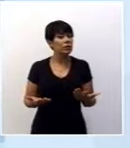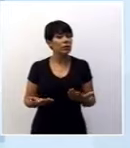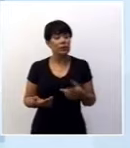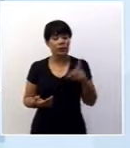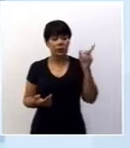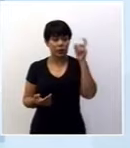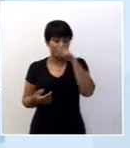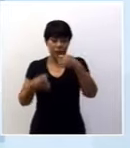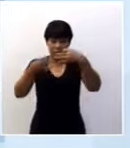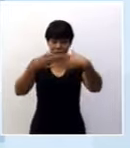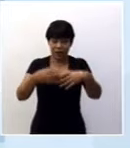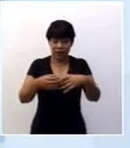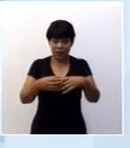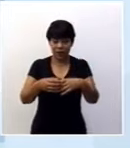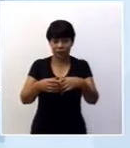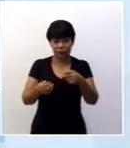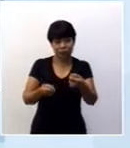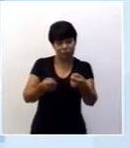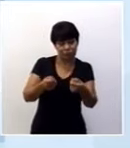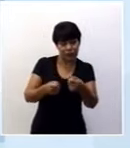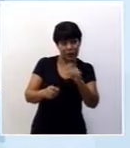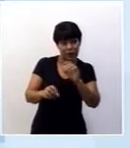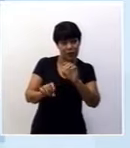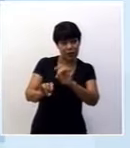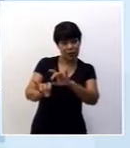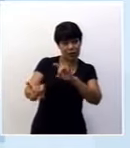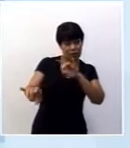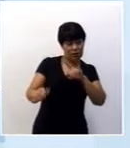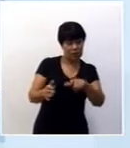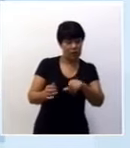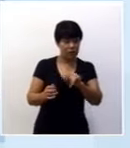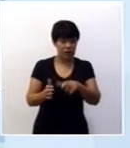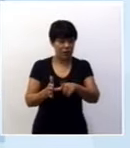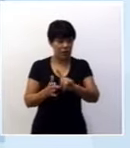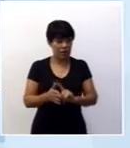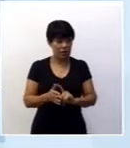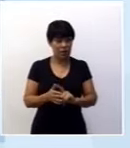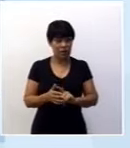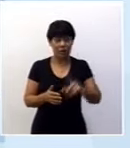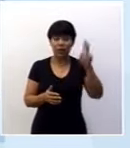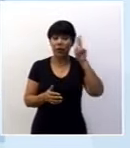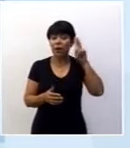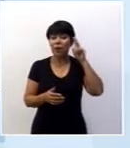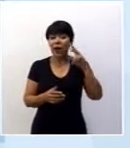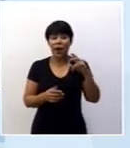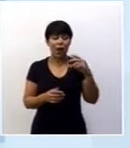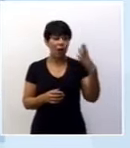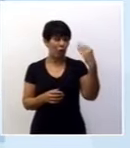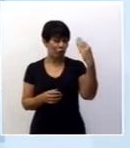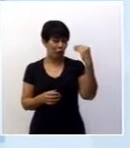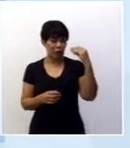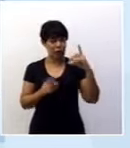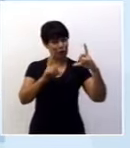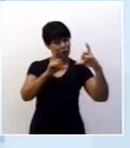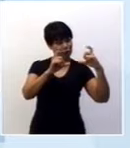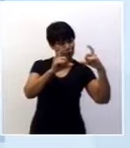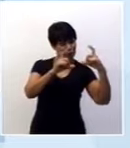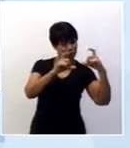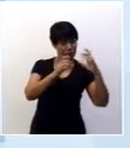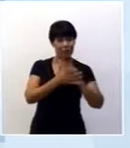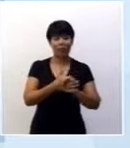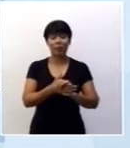de sensoriamento remoto sem antes fazer um breve histórico da fotografia, né? Porque é